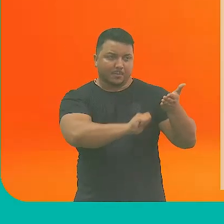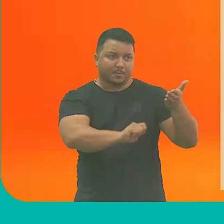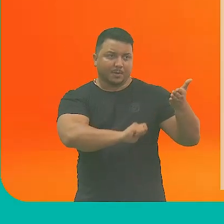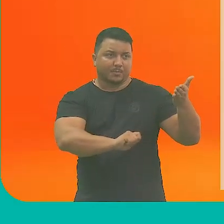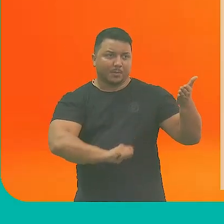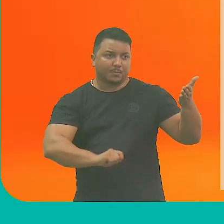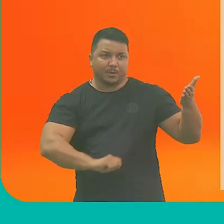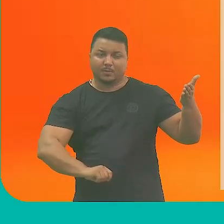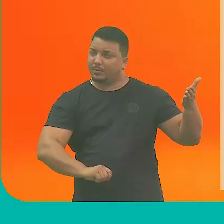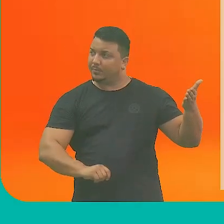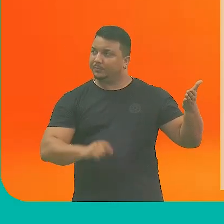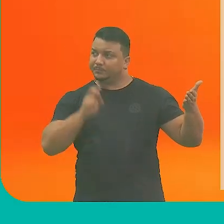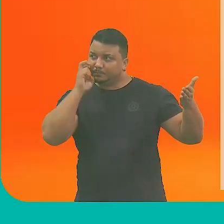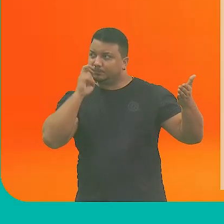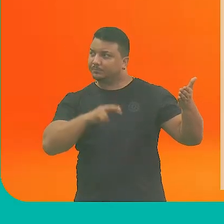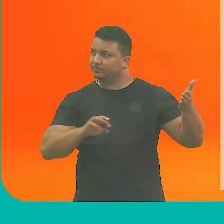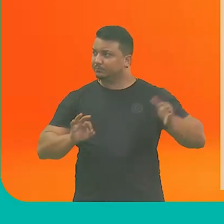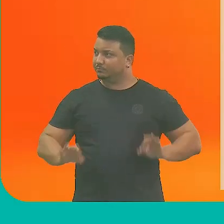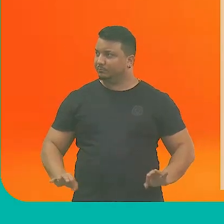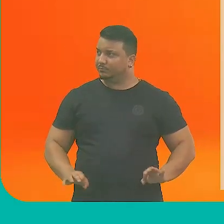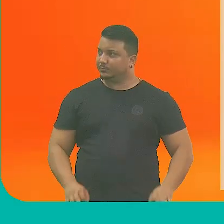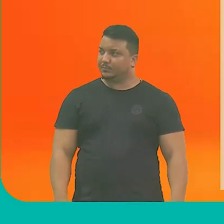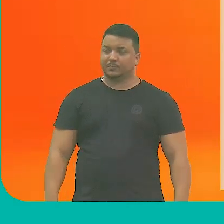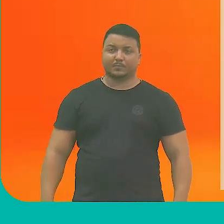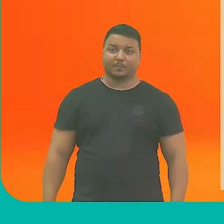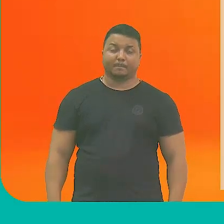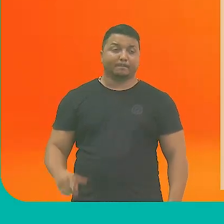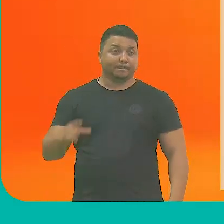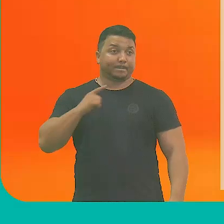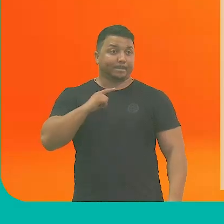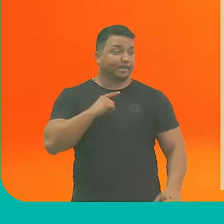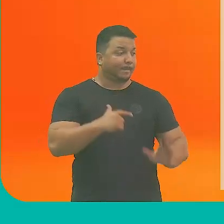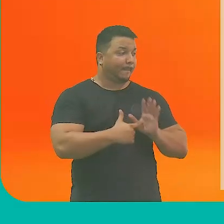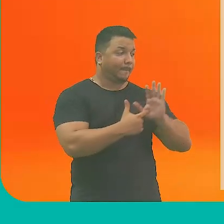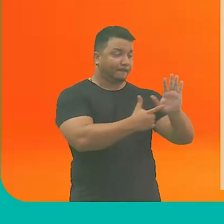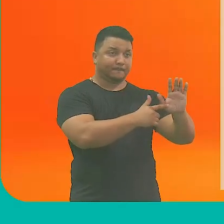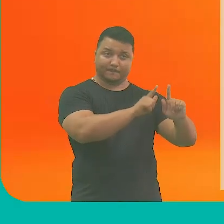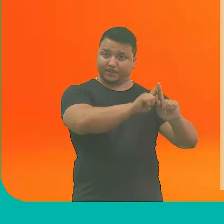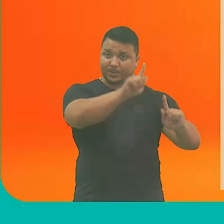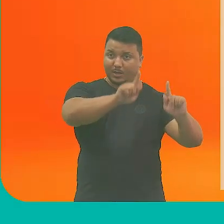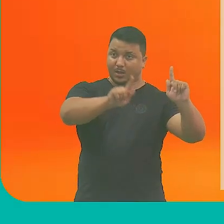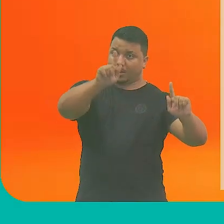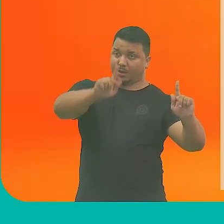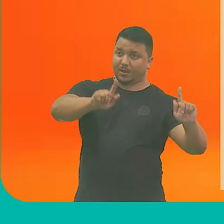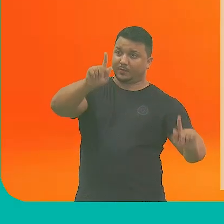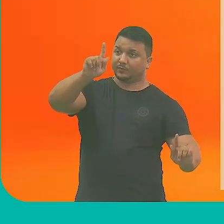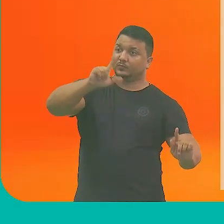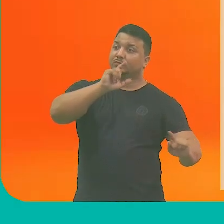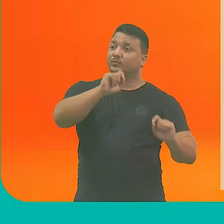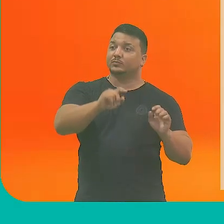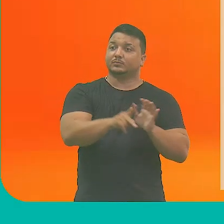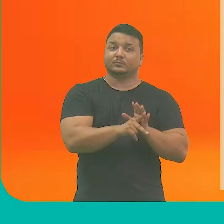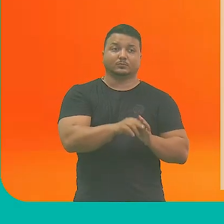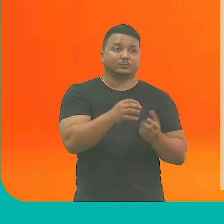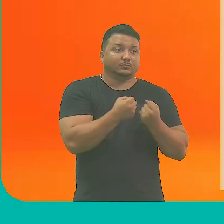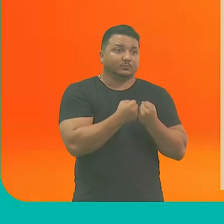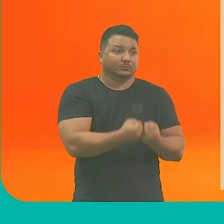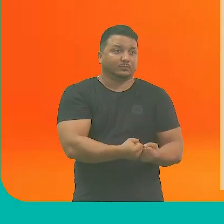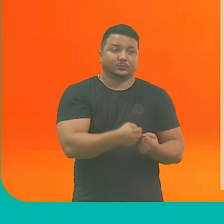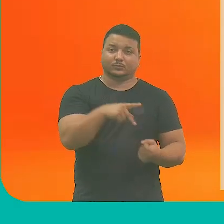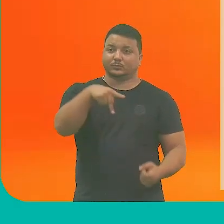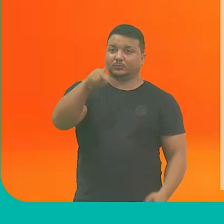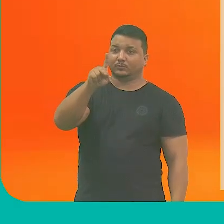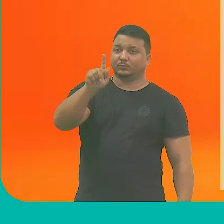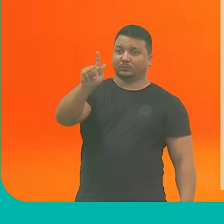medidas observadas. O gráfico apresenta a massa corporal em